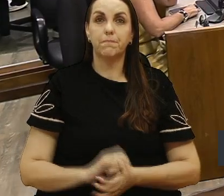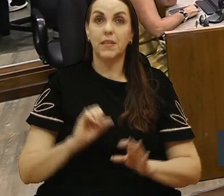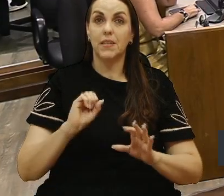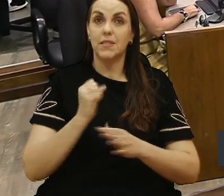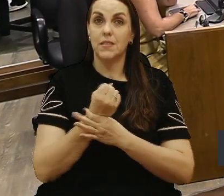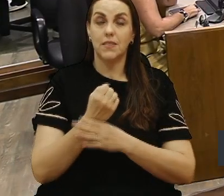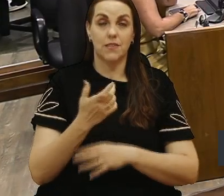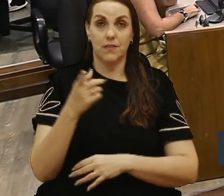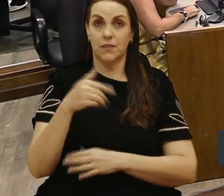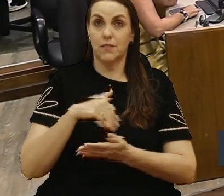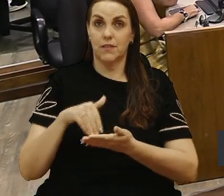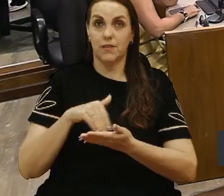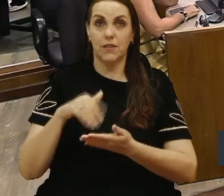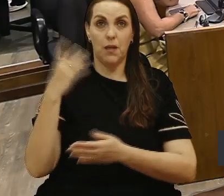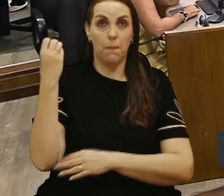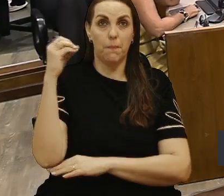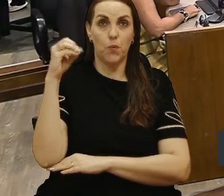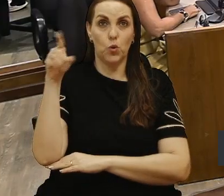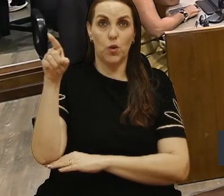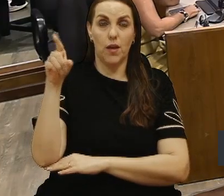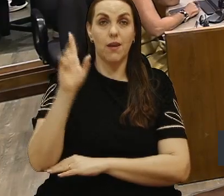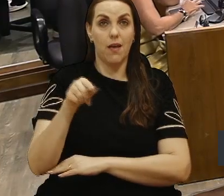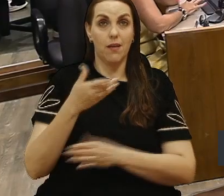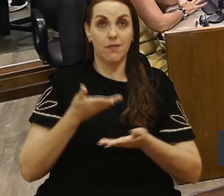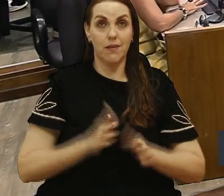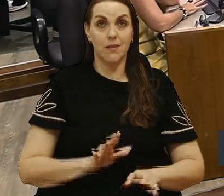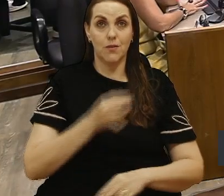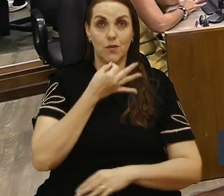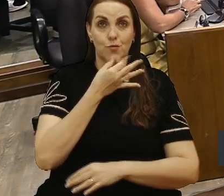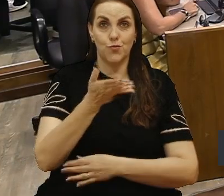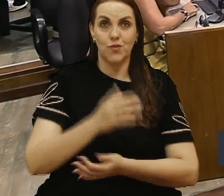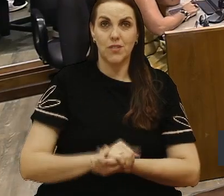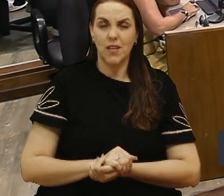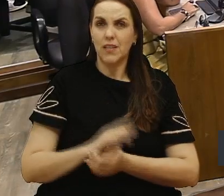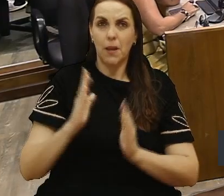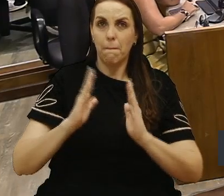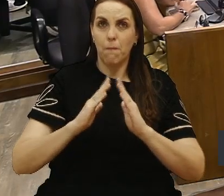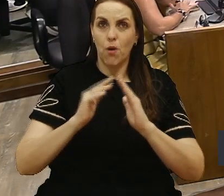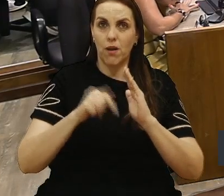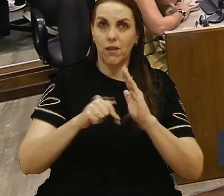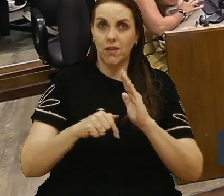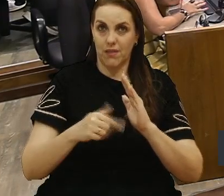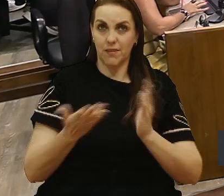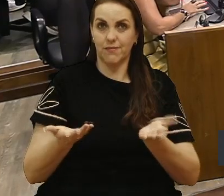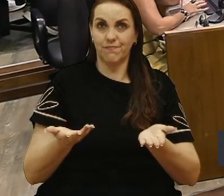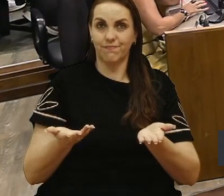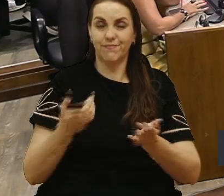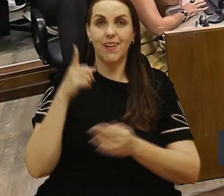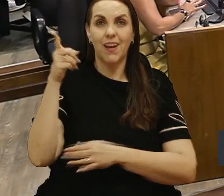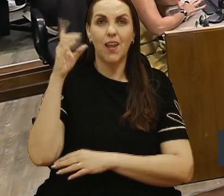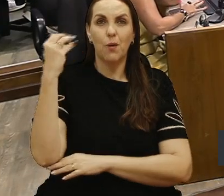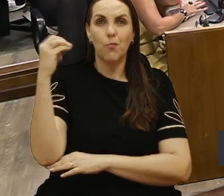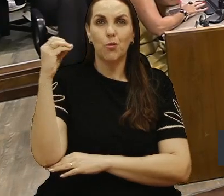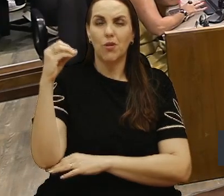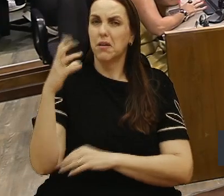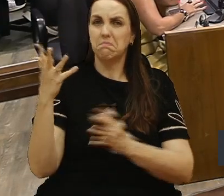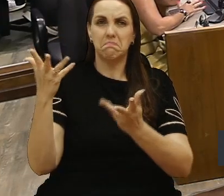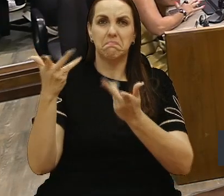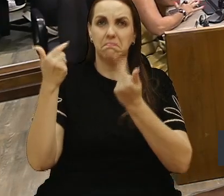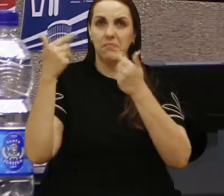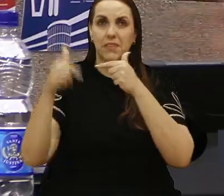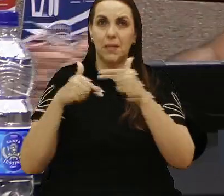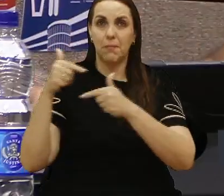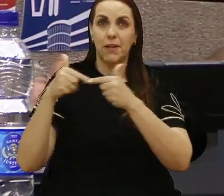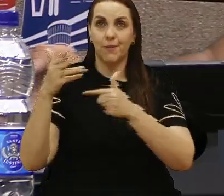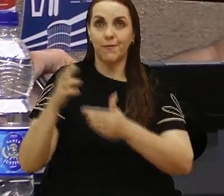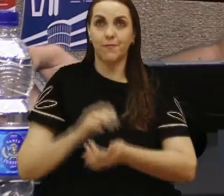cidade de Porto Alegre, ele é caxiense, ele mora aqui. Não sei se o senhor sabe. E lá em Porto Alegre ele está fazendo um brilhante trabalho.